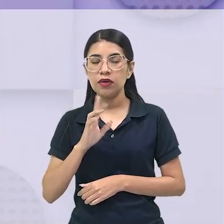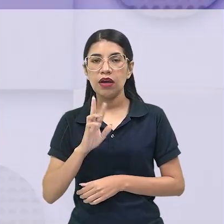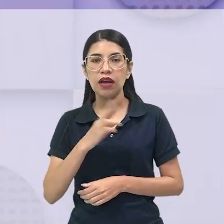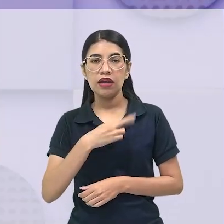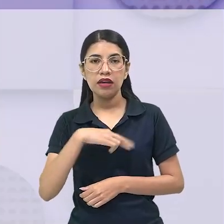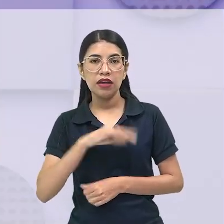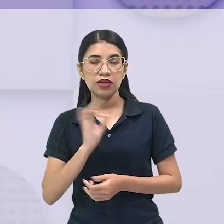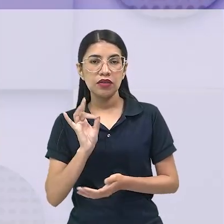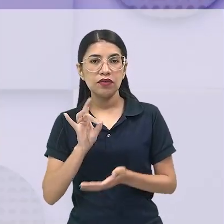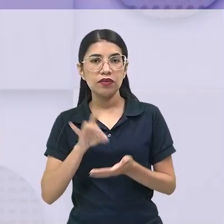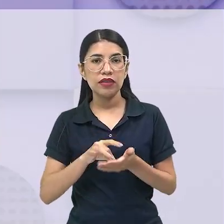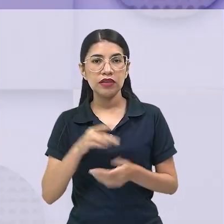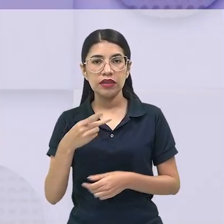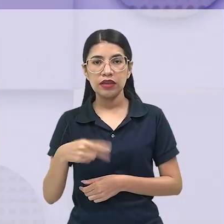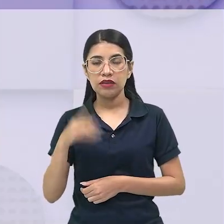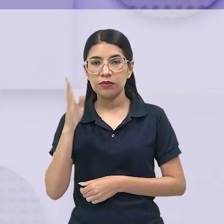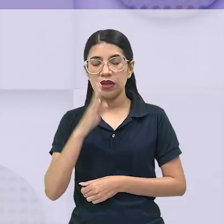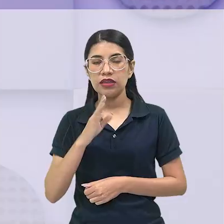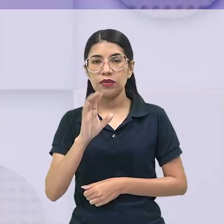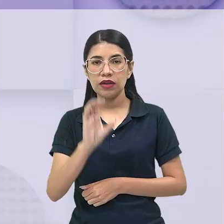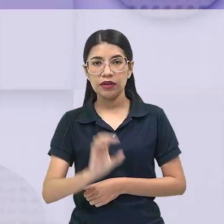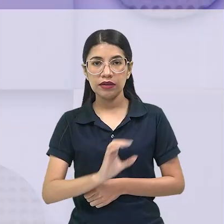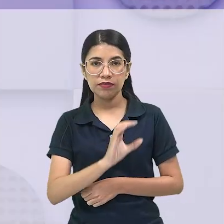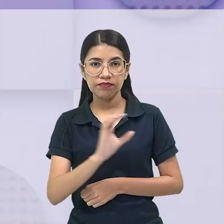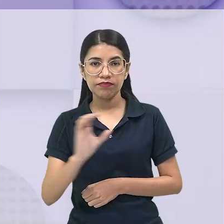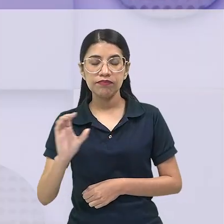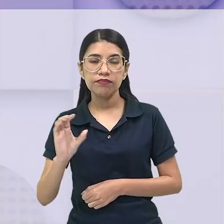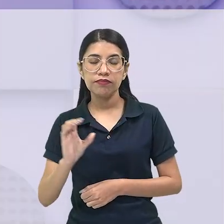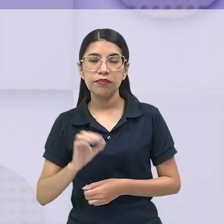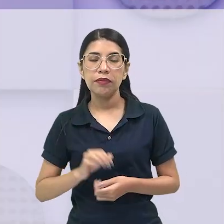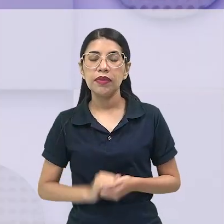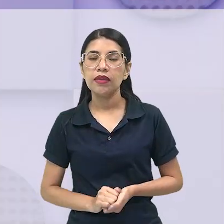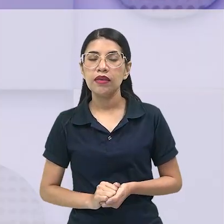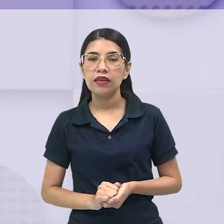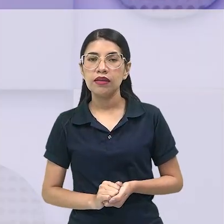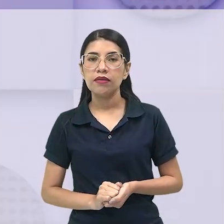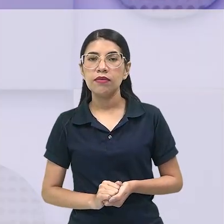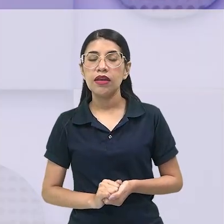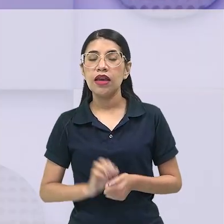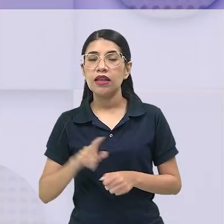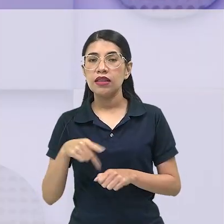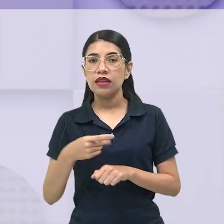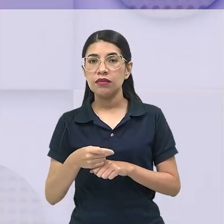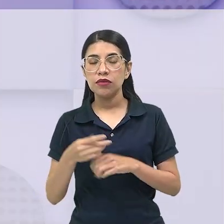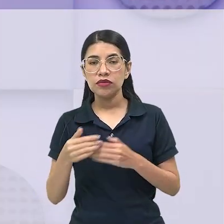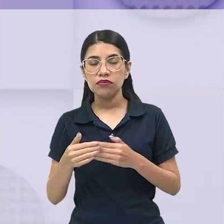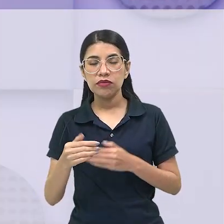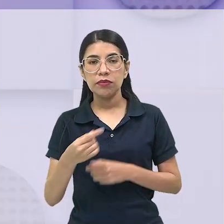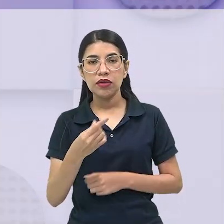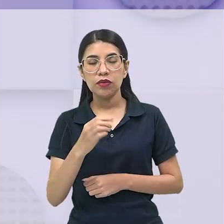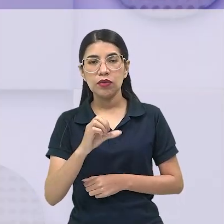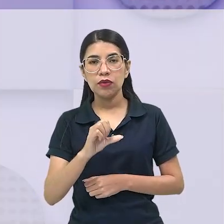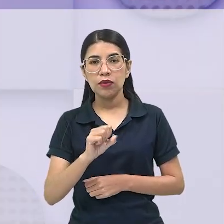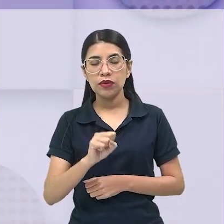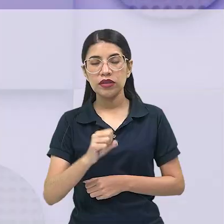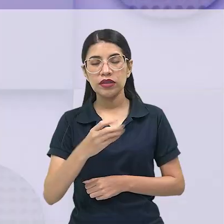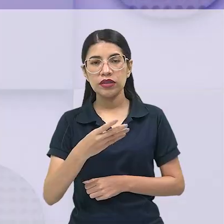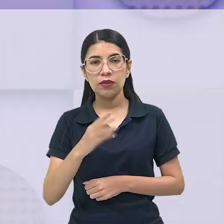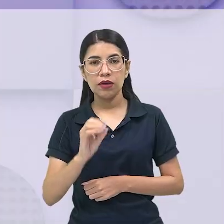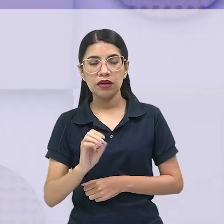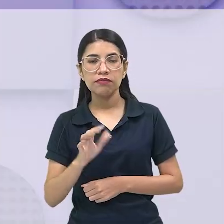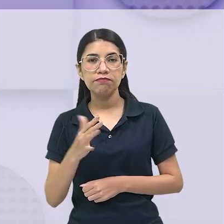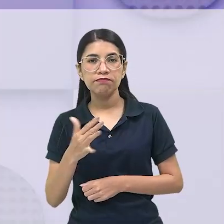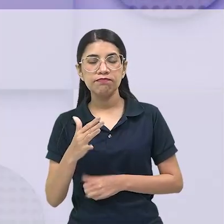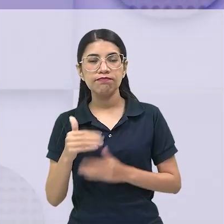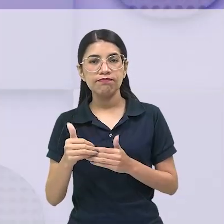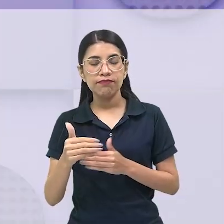religião oficial o catolicismo romano. E somente depois de 1840, mais ou menos,